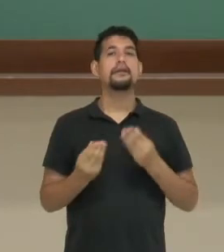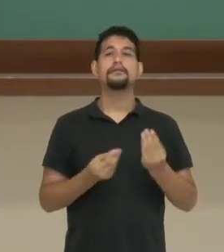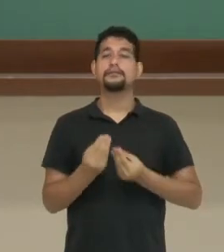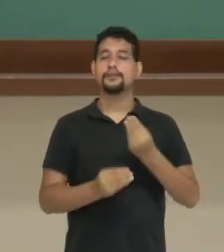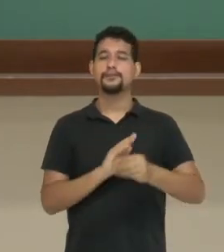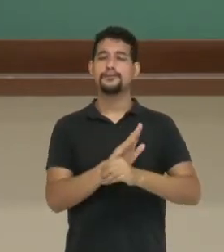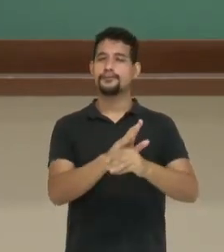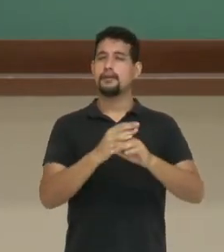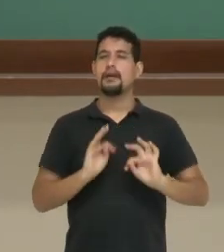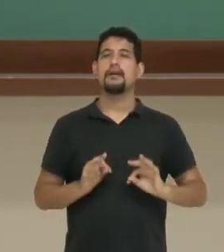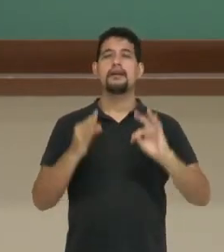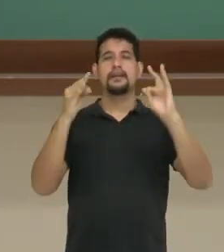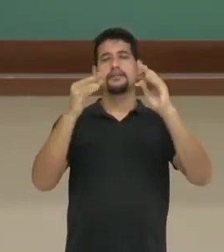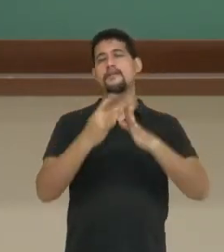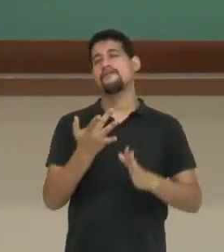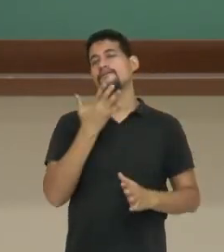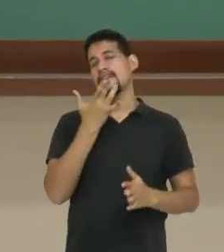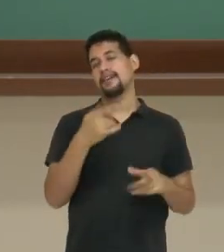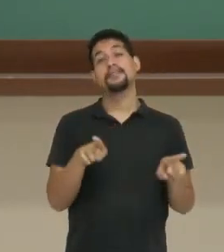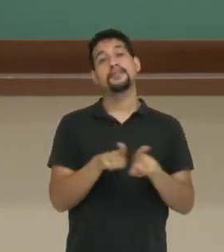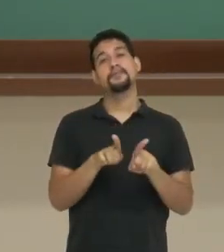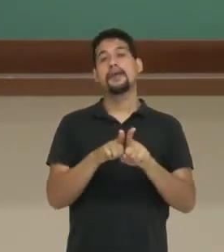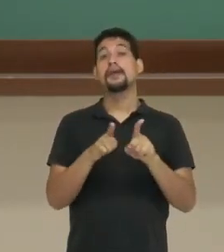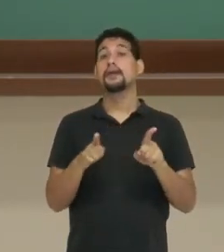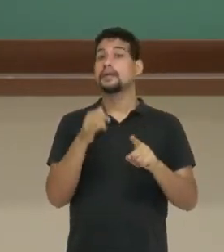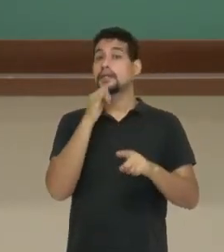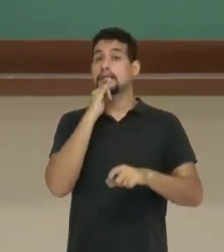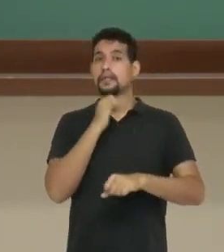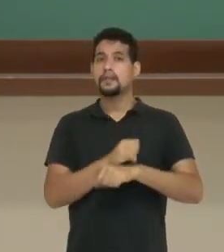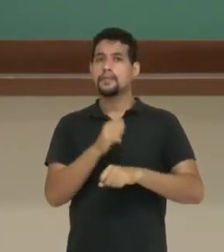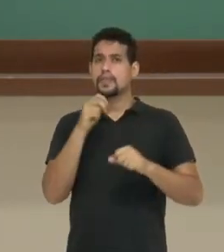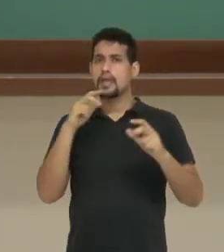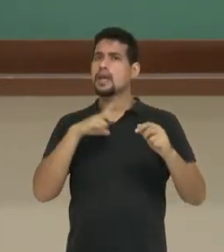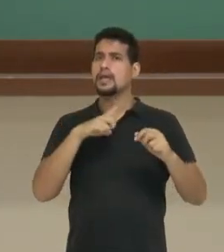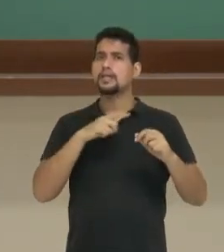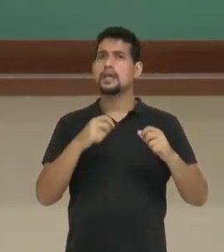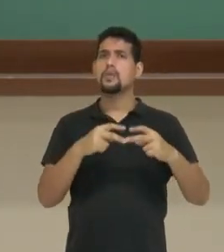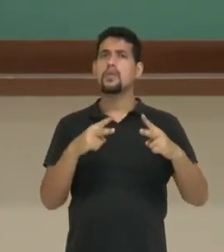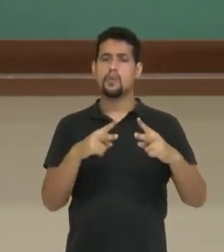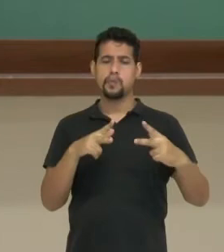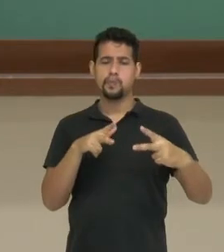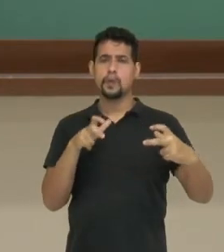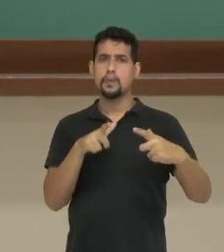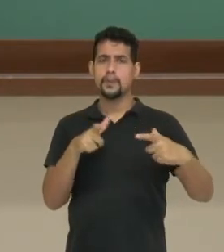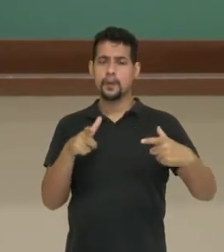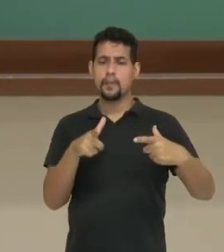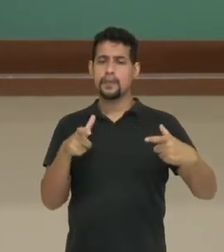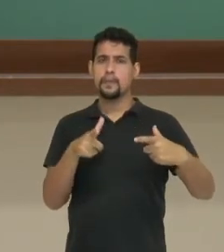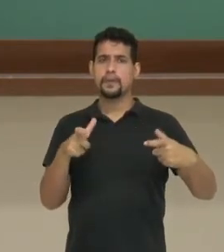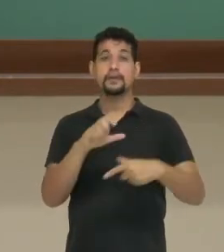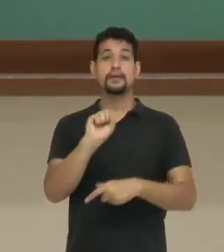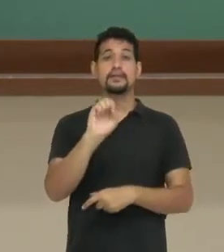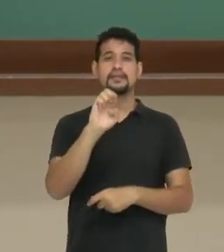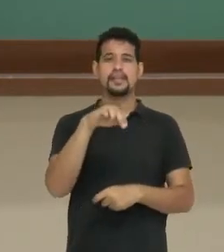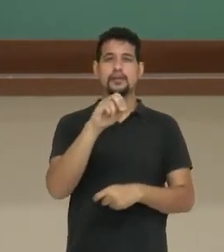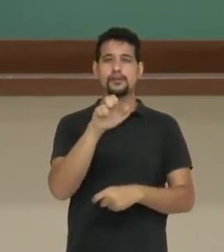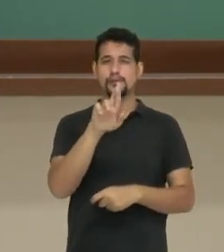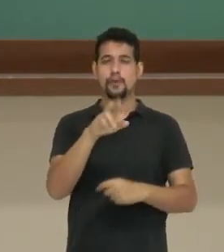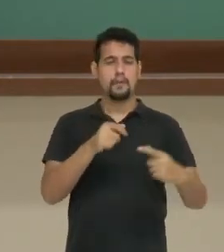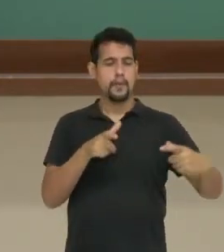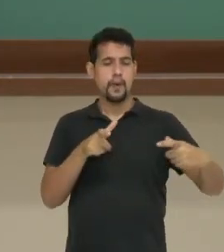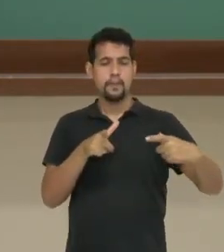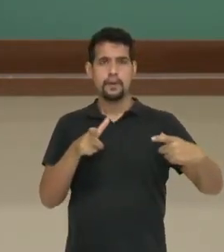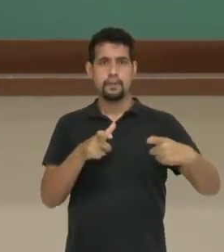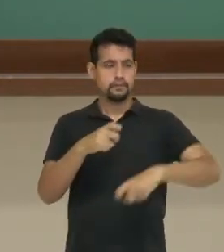da tecnologia, fica bem mais fácil. Esses sensores, eles vão informar direto ao placar e vai facilitar a visualização